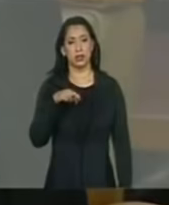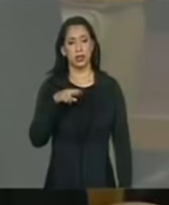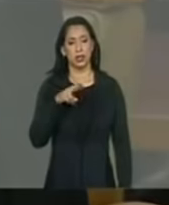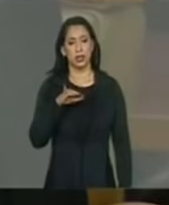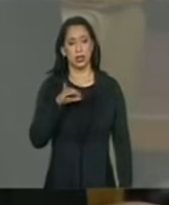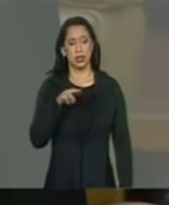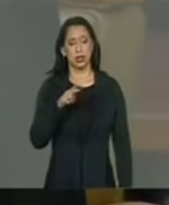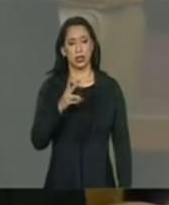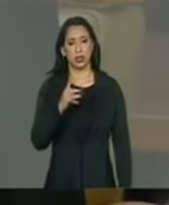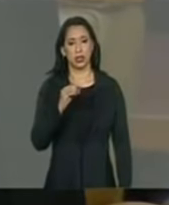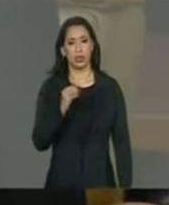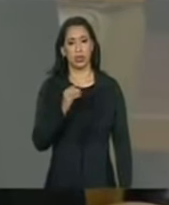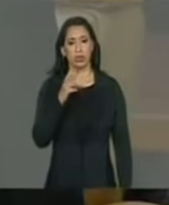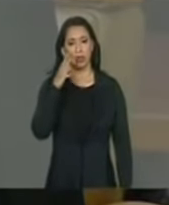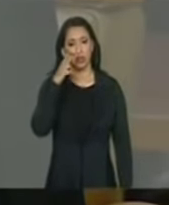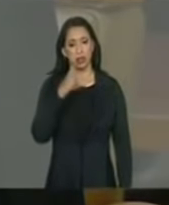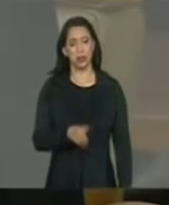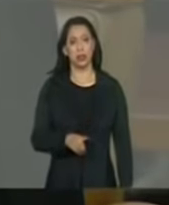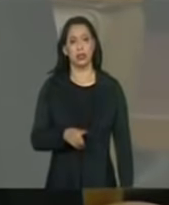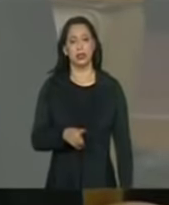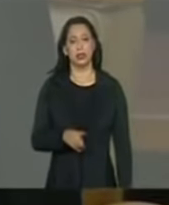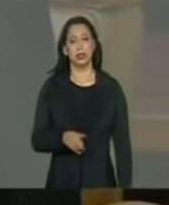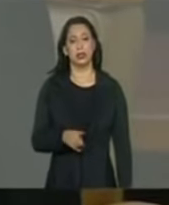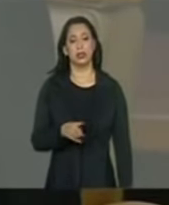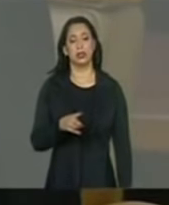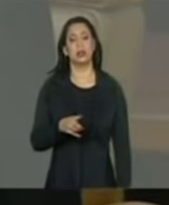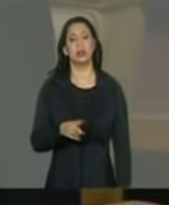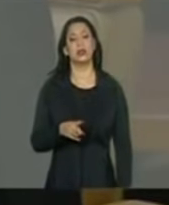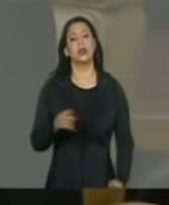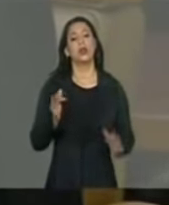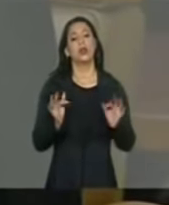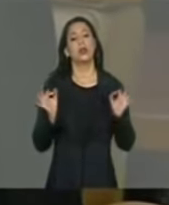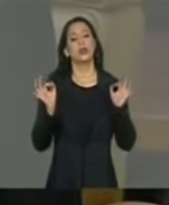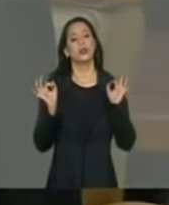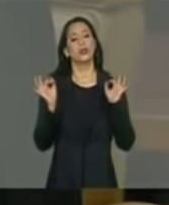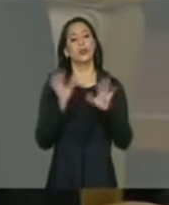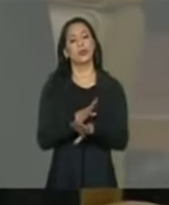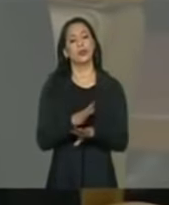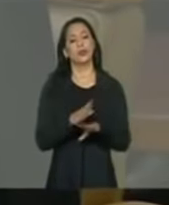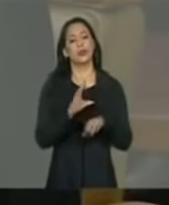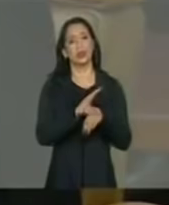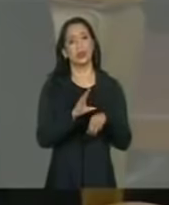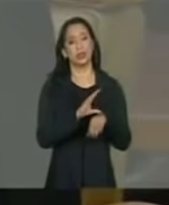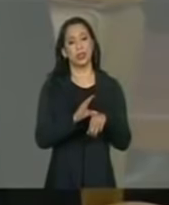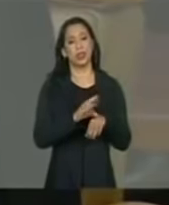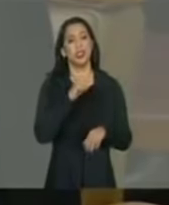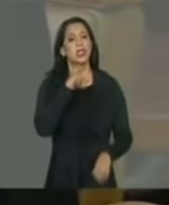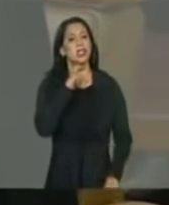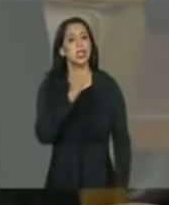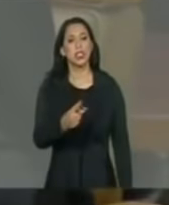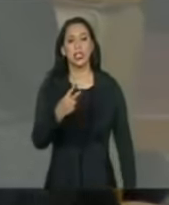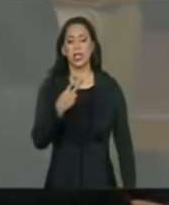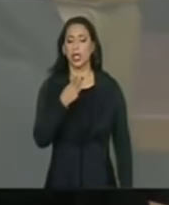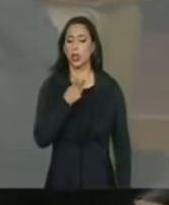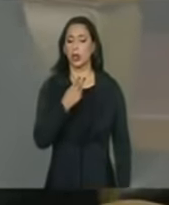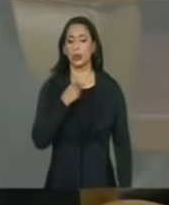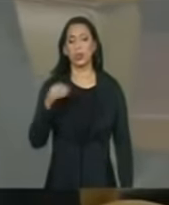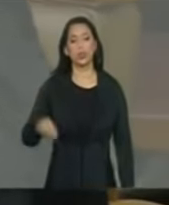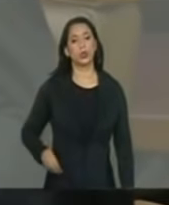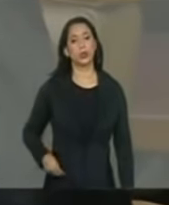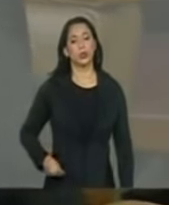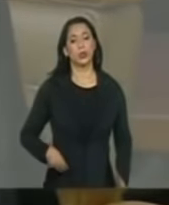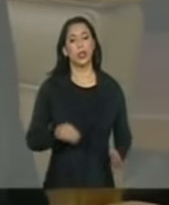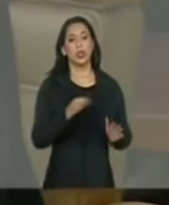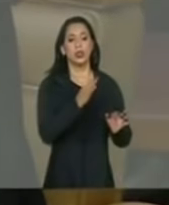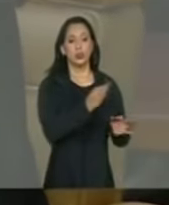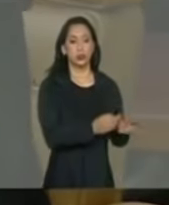decidido que o disposto no item 57 o artigo 5º da constituição ao dizer que ninguém será considerado culpado até o trânsito em julgado se